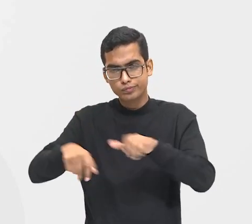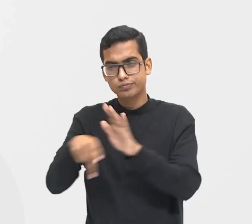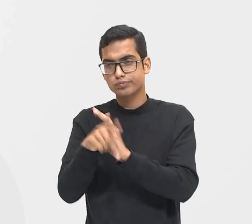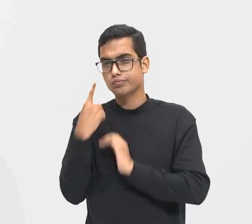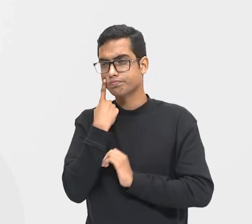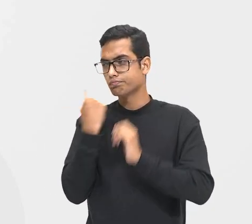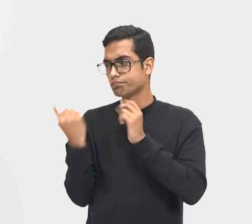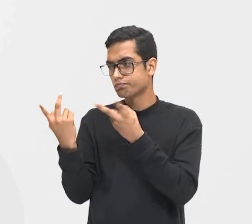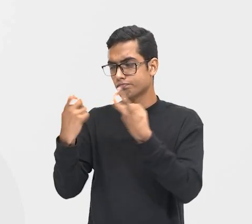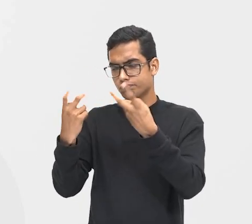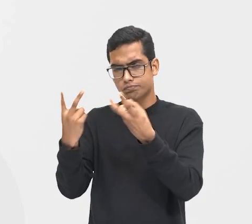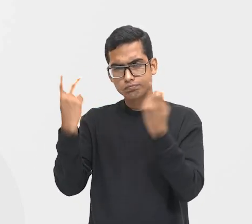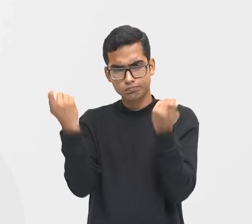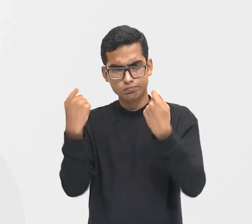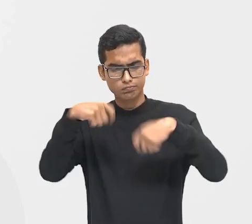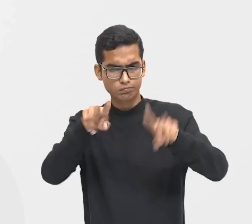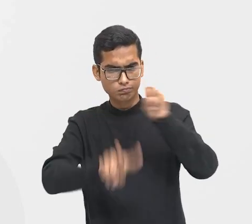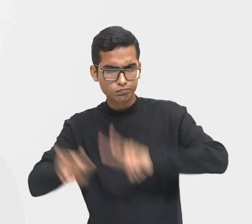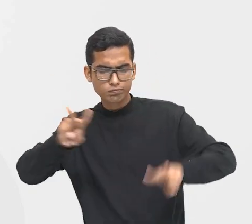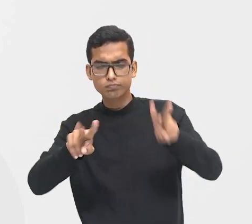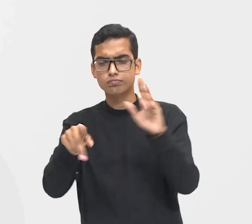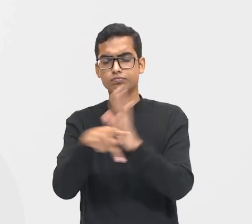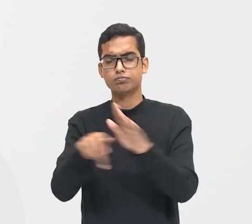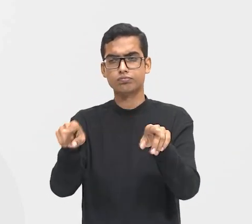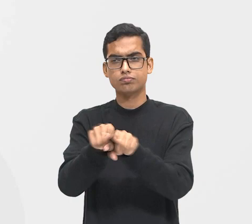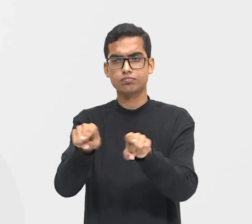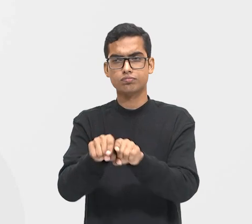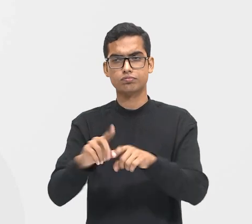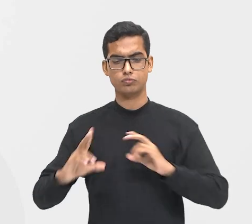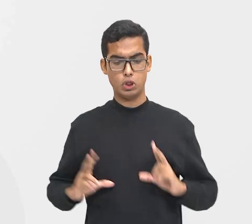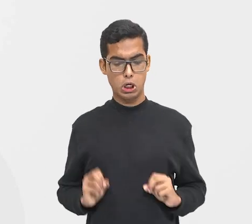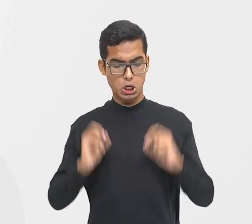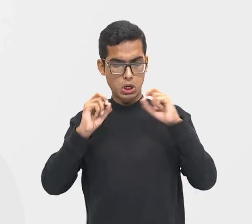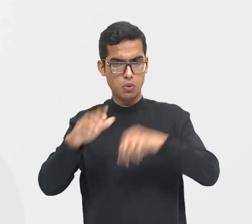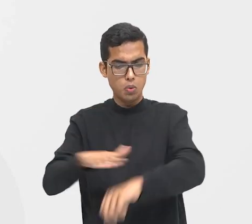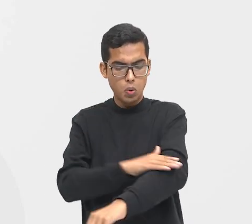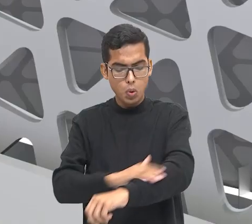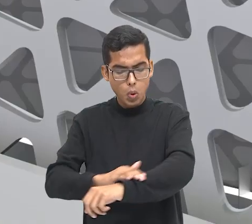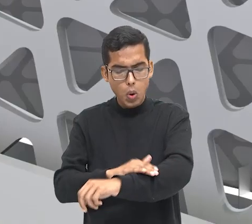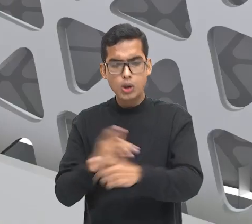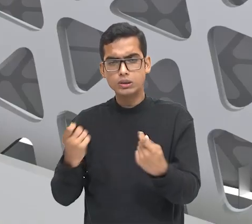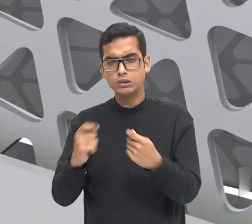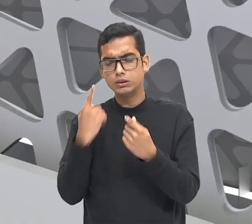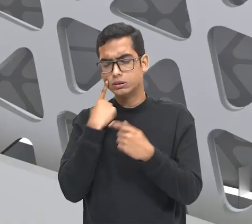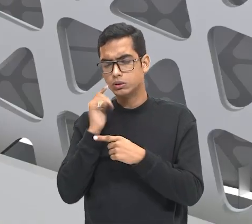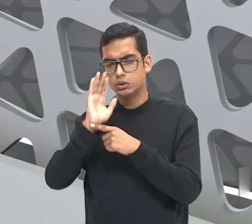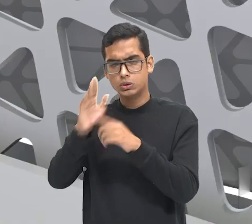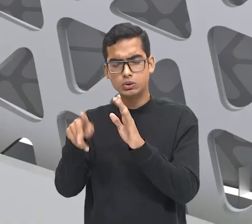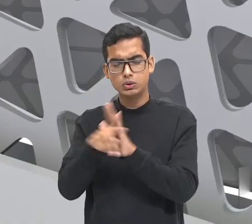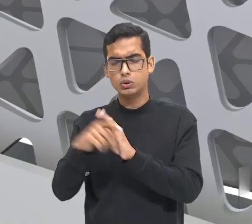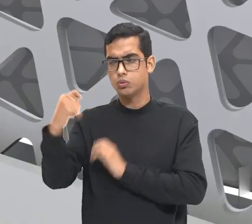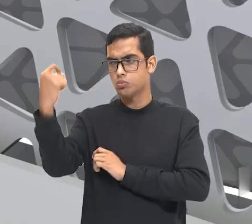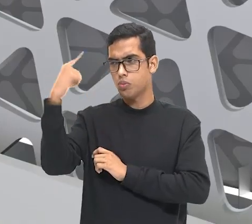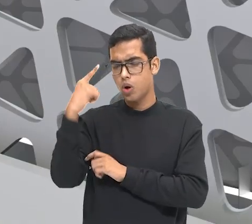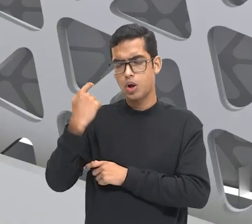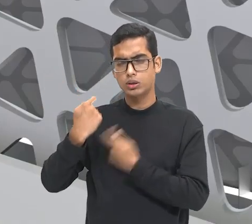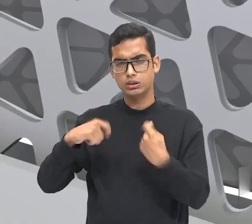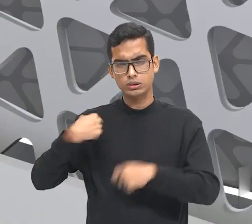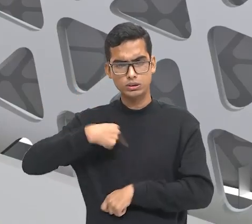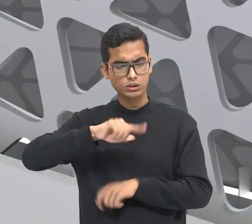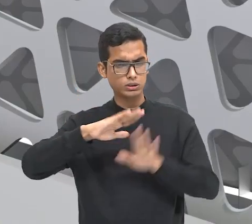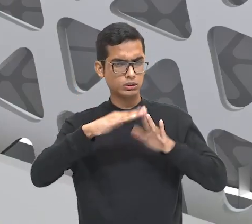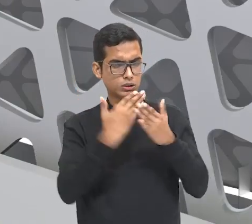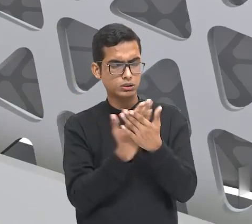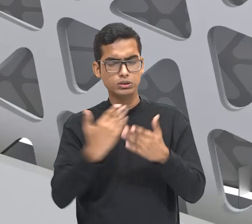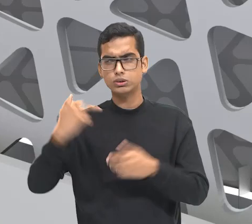como a gente visualizou, e até mesmo câncer de pele. Então, se você precisa se expor ao sol, se é o período que você tem que ir para a